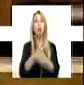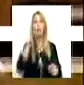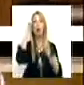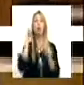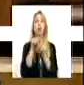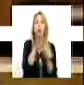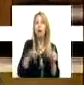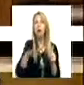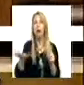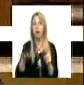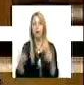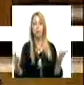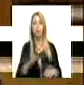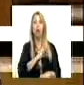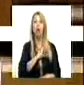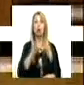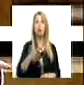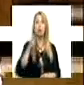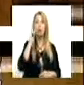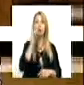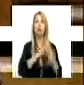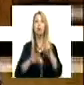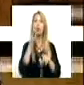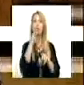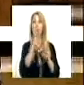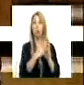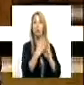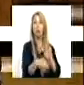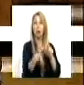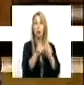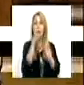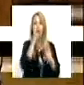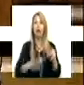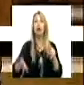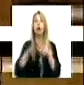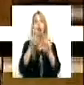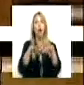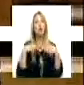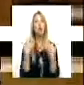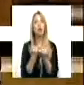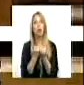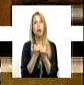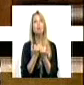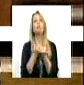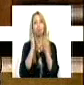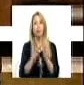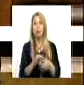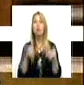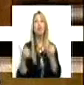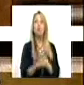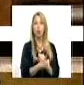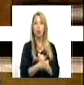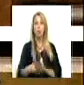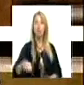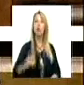âmbitos. Senhor Presidente, senhoras e senhores deputados, o paradigma das políticas ambientais e sociais tem de mudar. Os